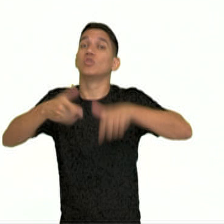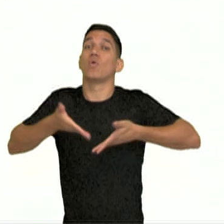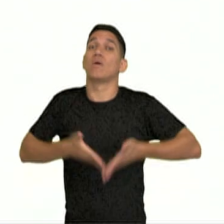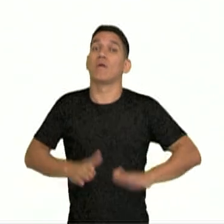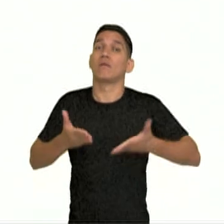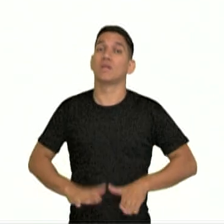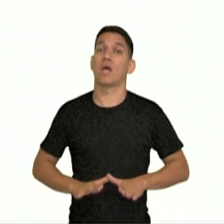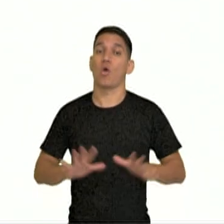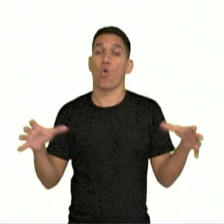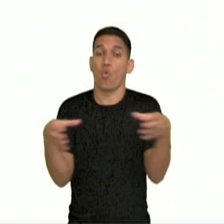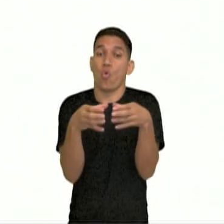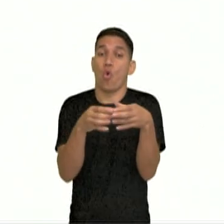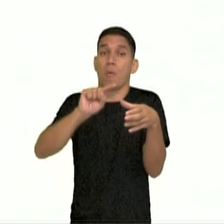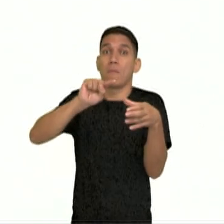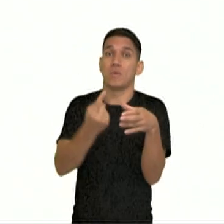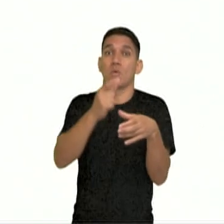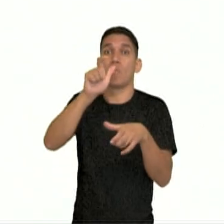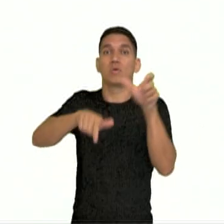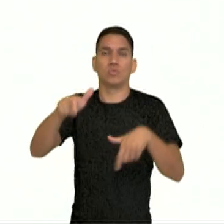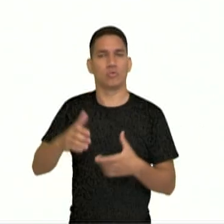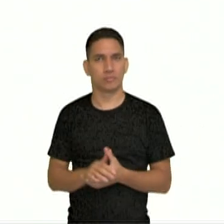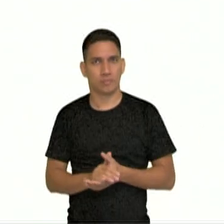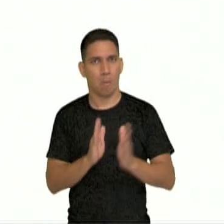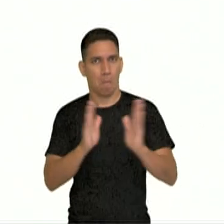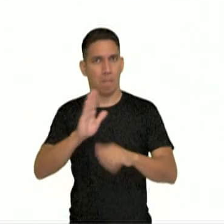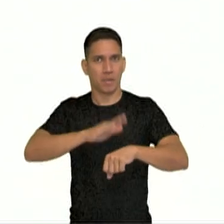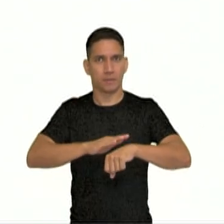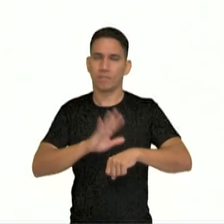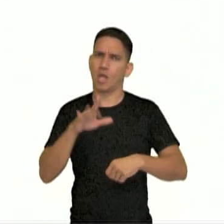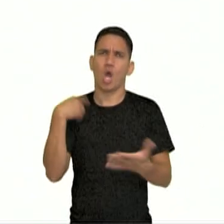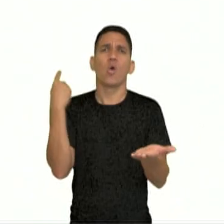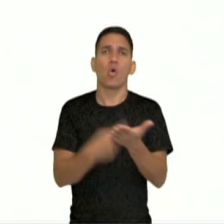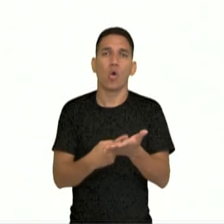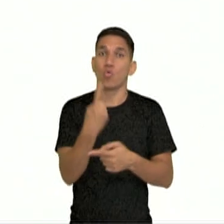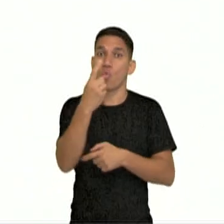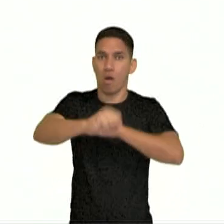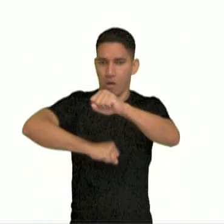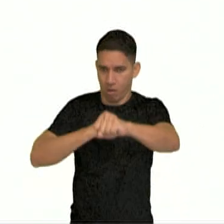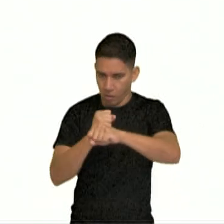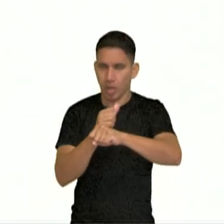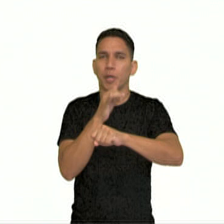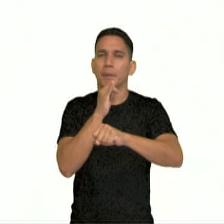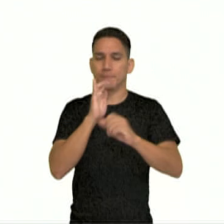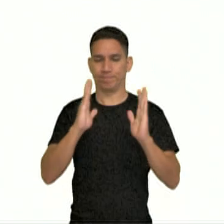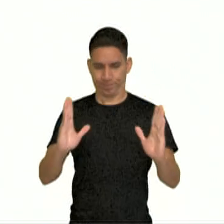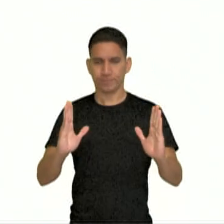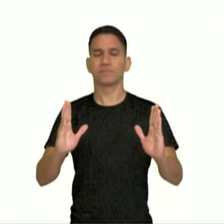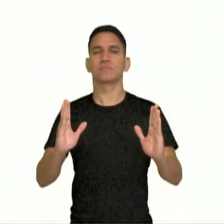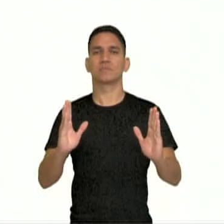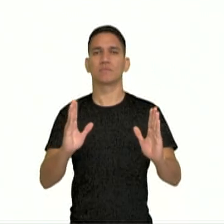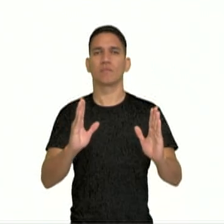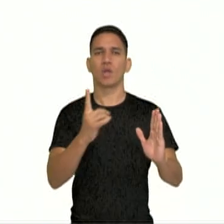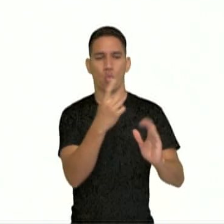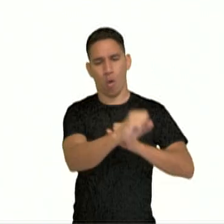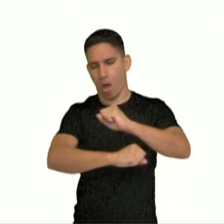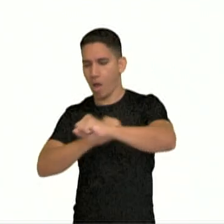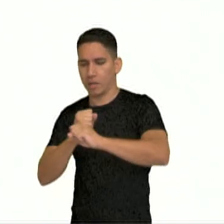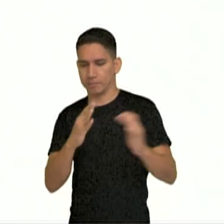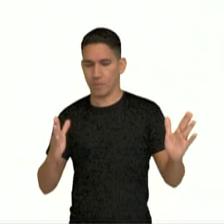né? Num determinado período. Então eu posso estabelecer um ano, né? E dentro desse um ano,